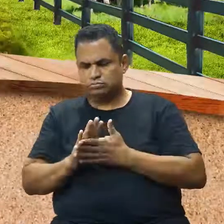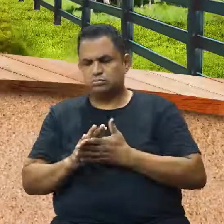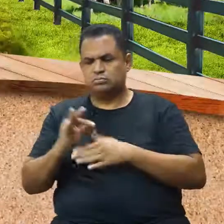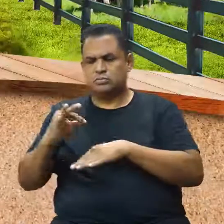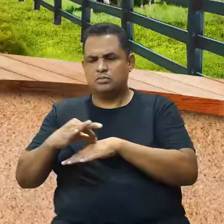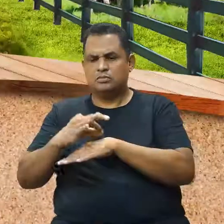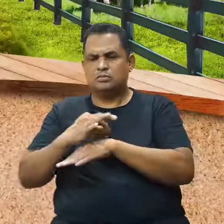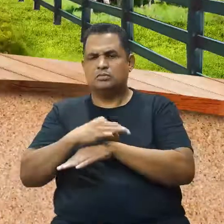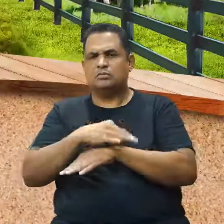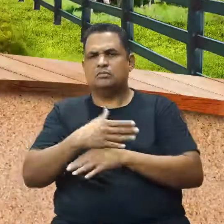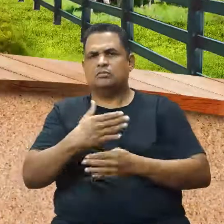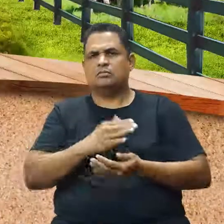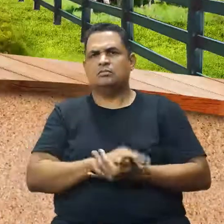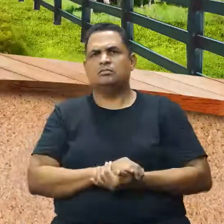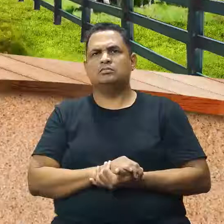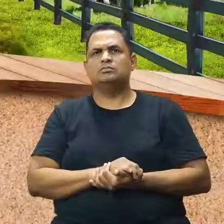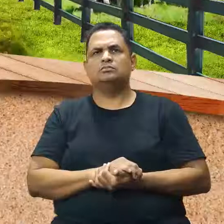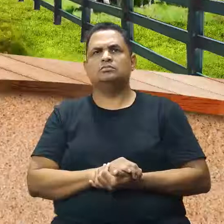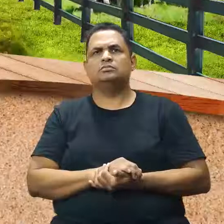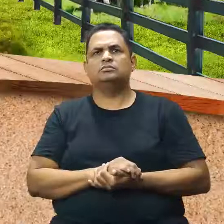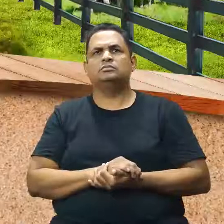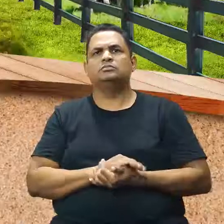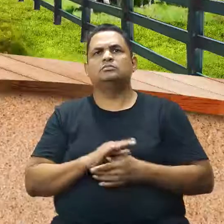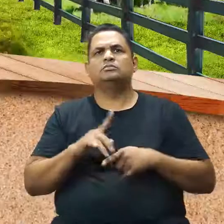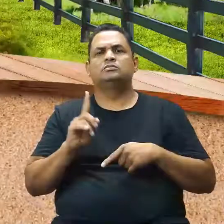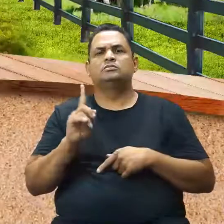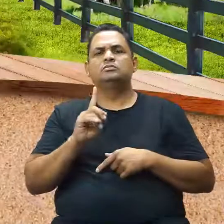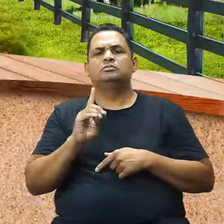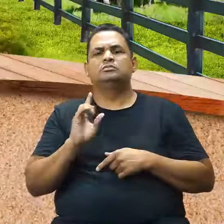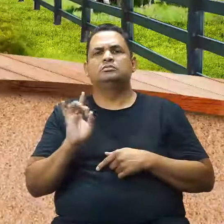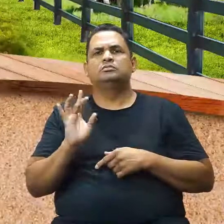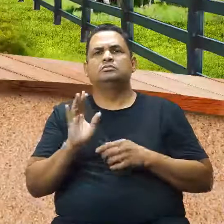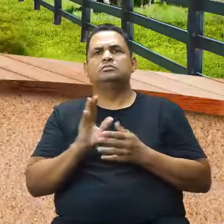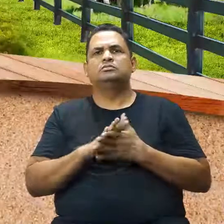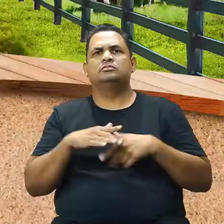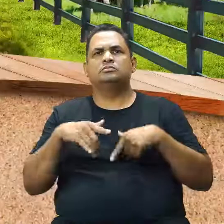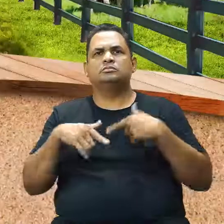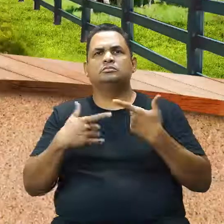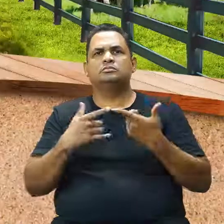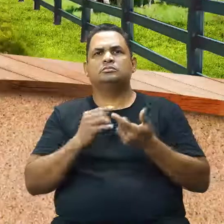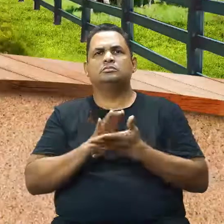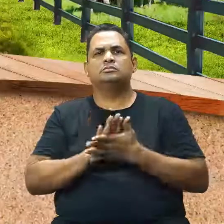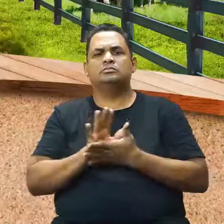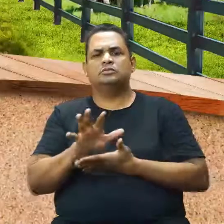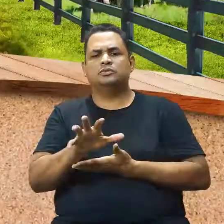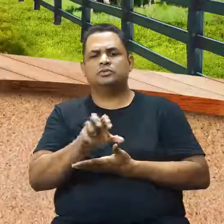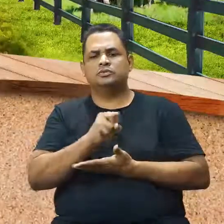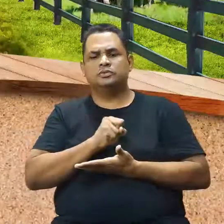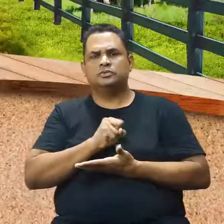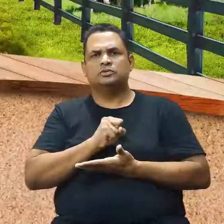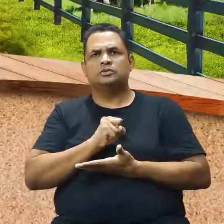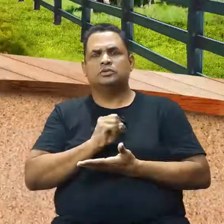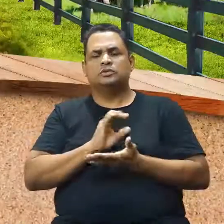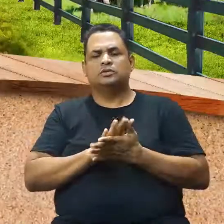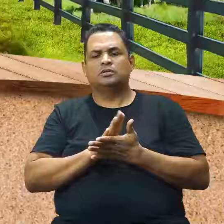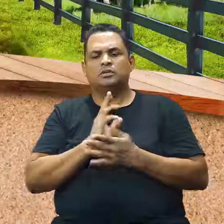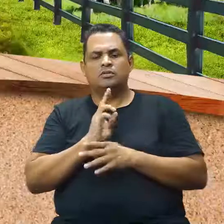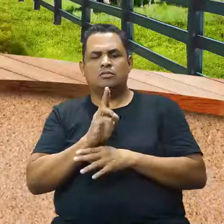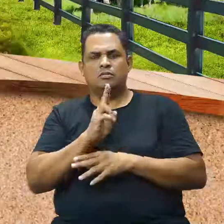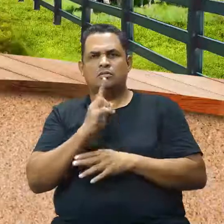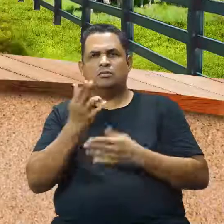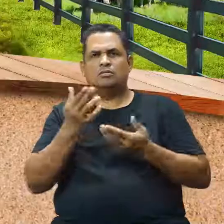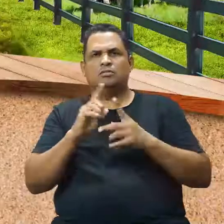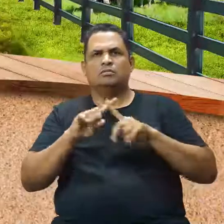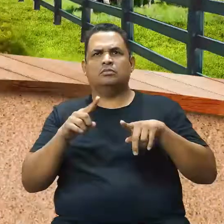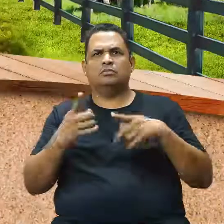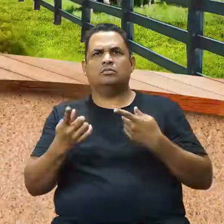E claro que não só a produção, né, a retirada dessas folhas para a manutenção do formigueiro,